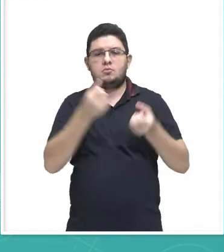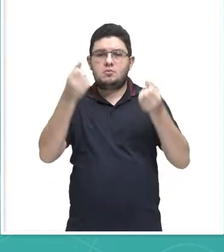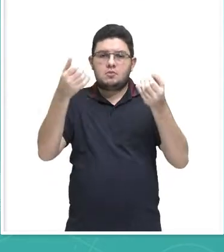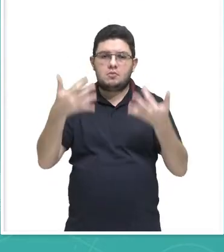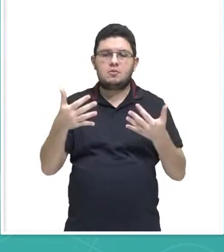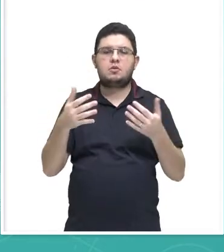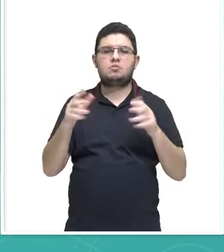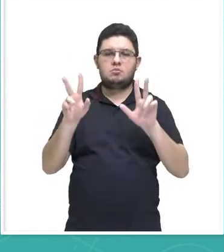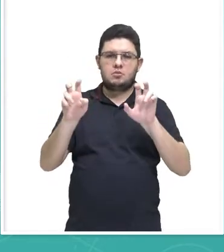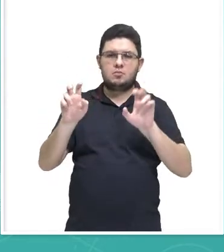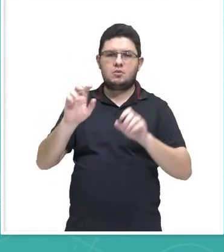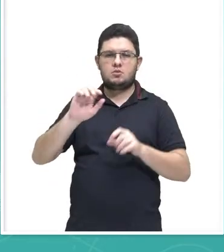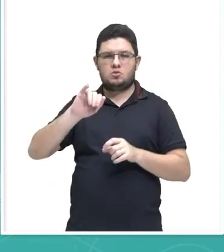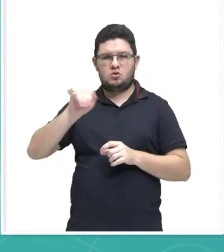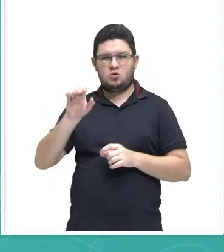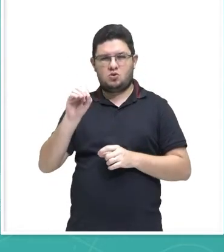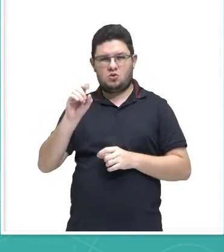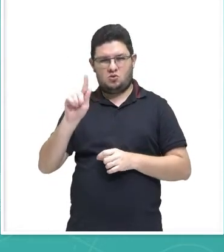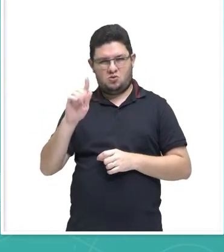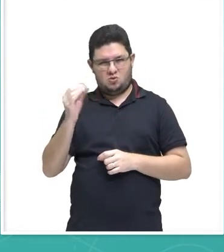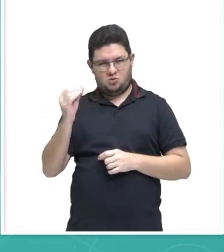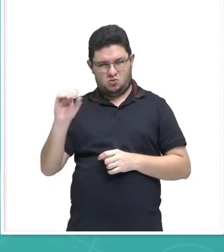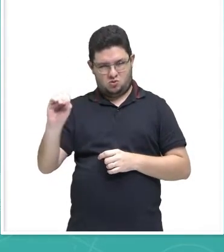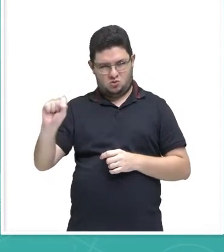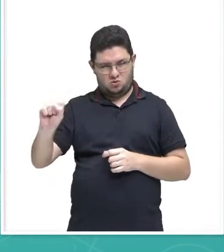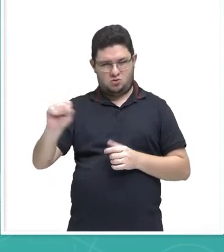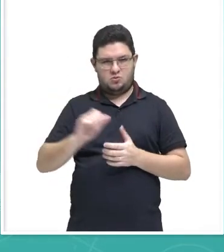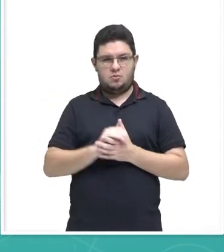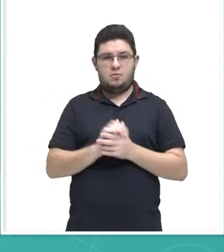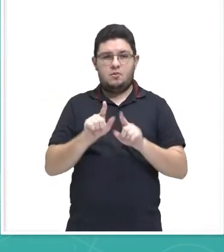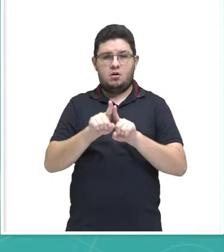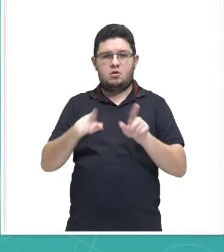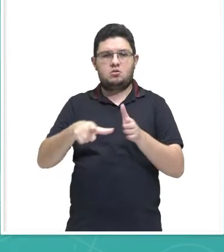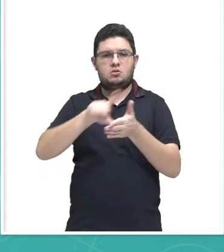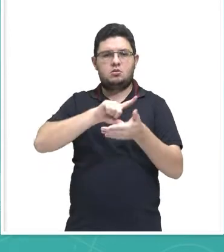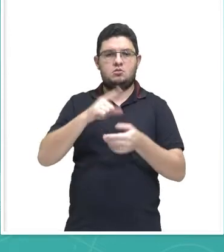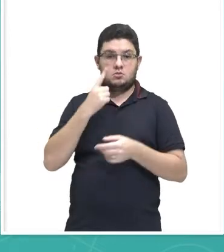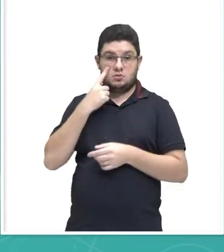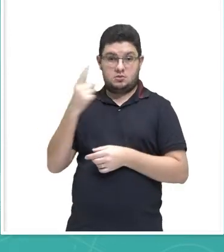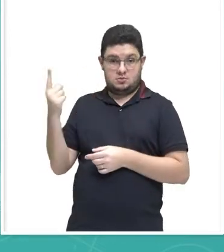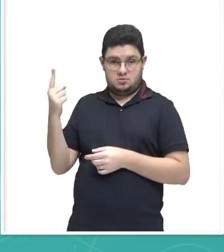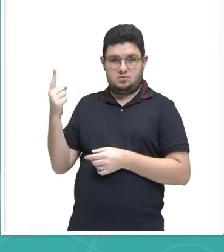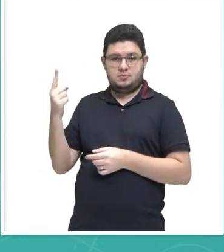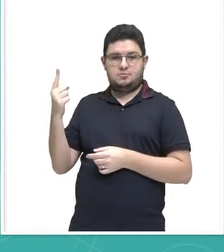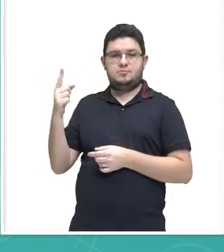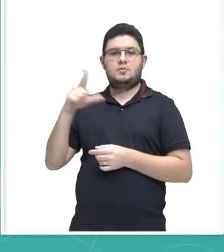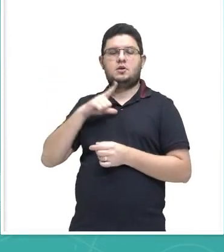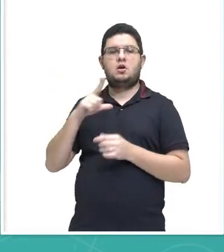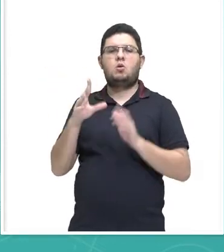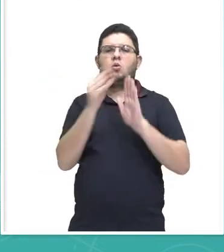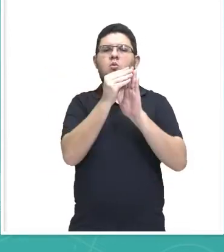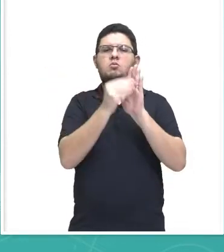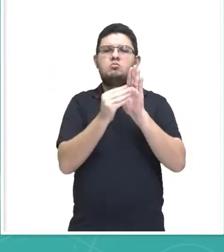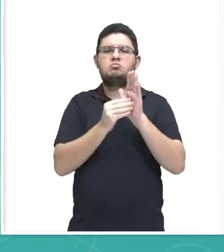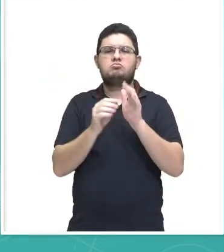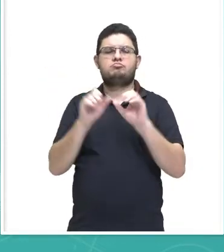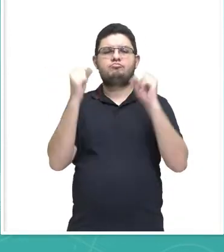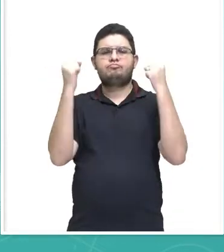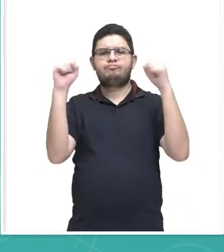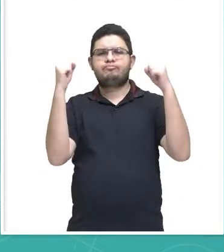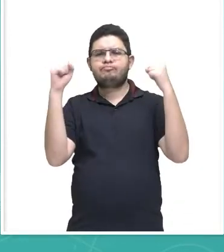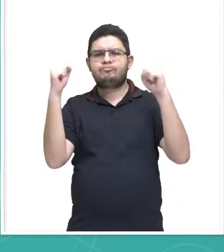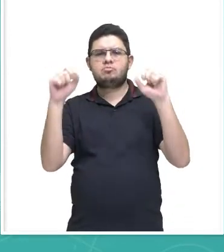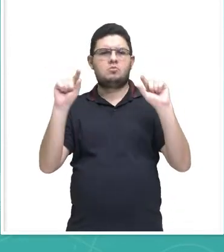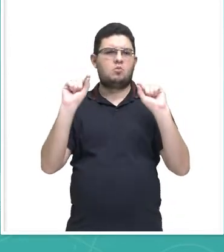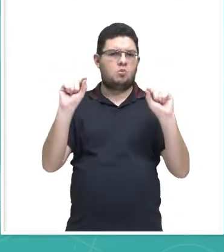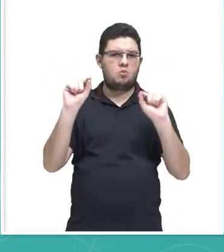jogos. Mas antes eu quero que vocês deem uma olhadinha aqui do lado. Olha só os conteúdos que a educação física contempla.